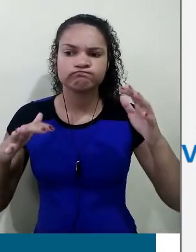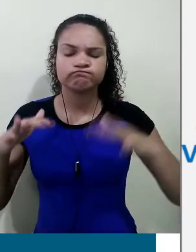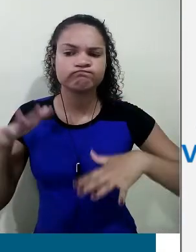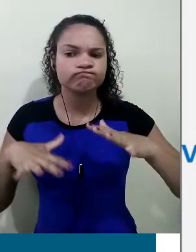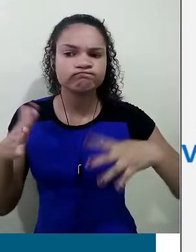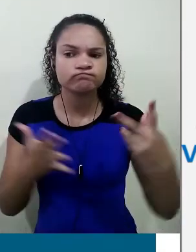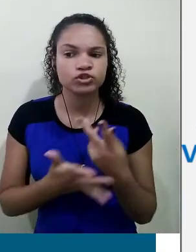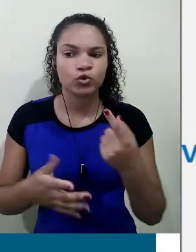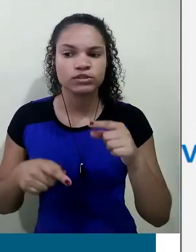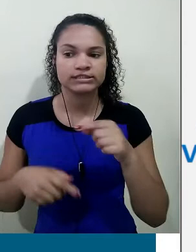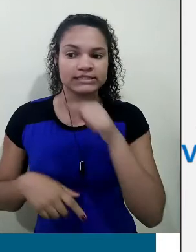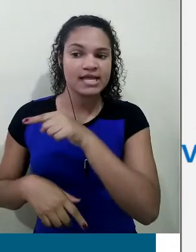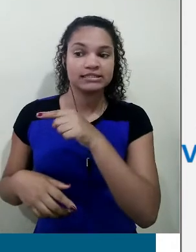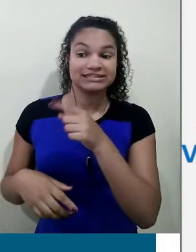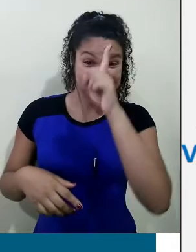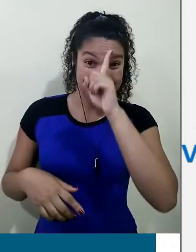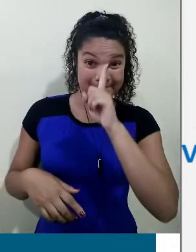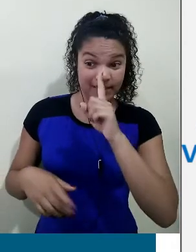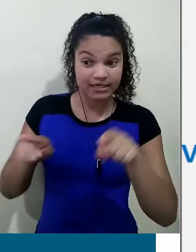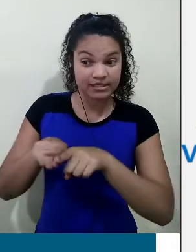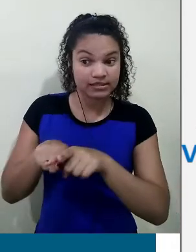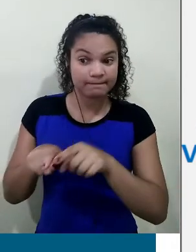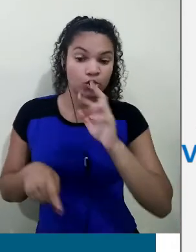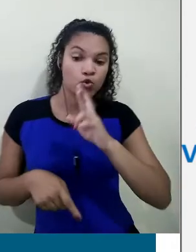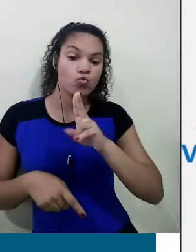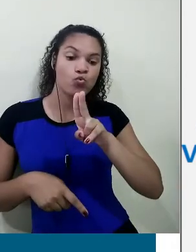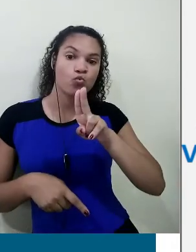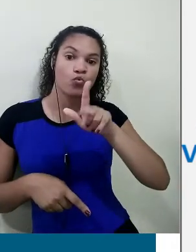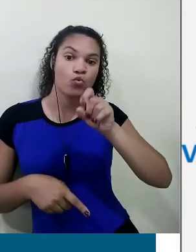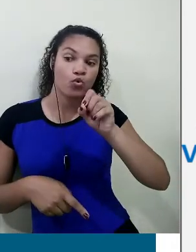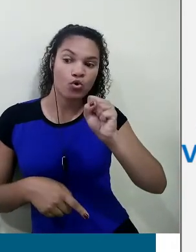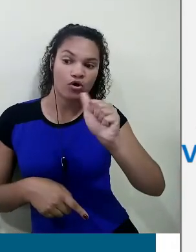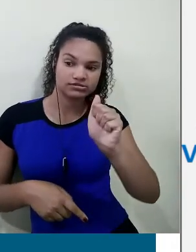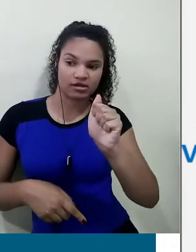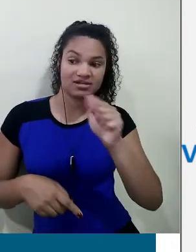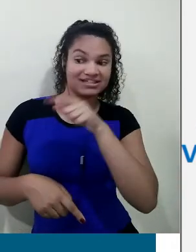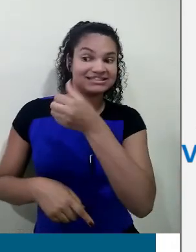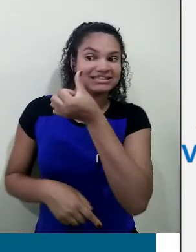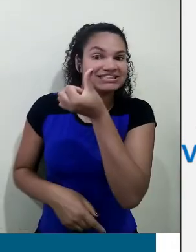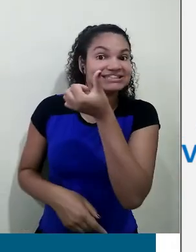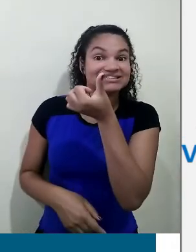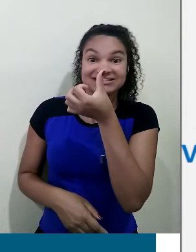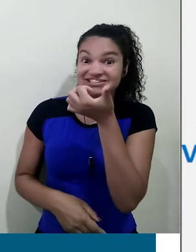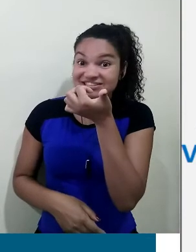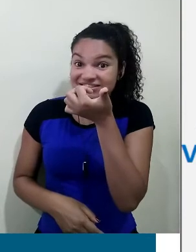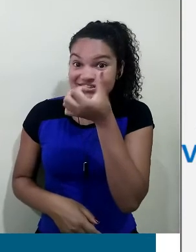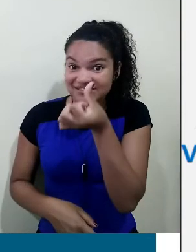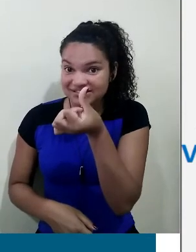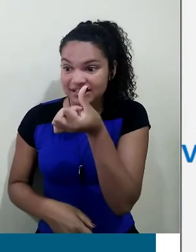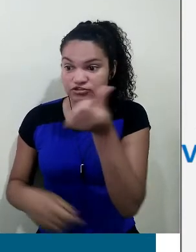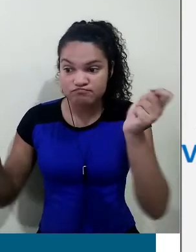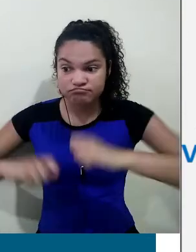Nós vimos que existem 16 possibilidades para esse cruzamento. E essas 16 possibilidades, isto é,